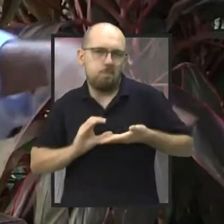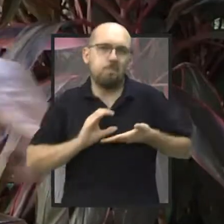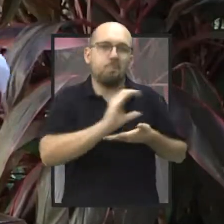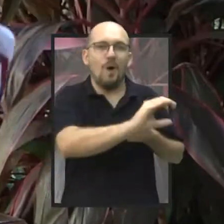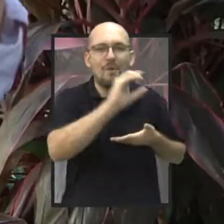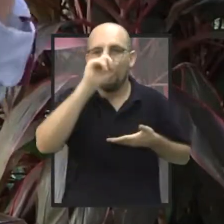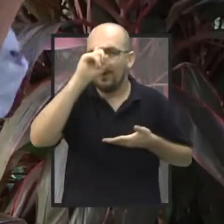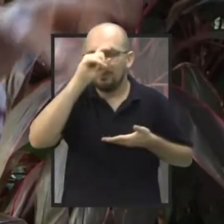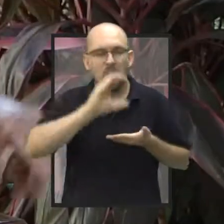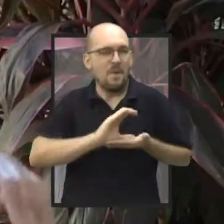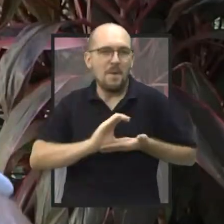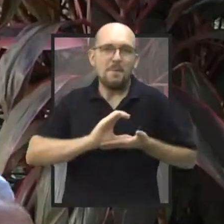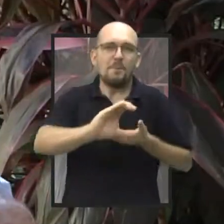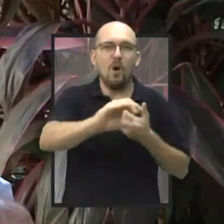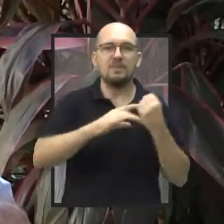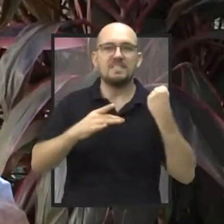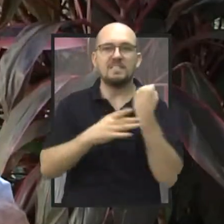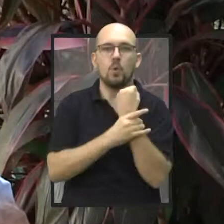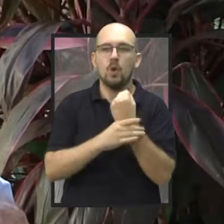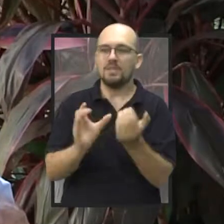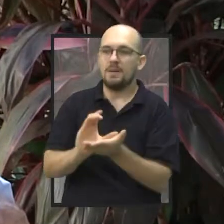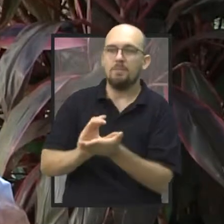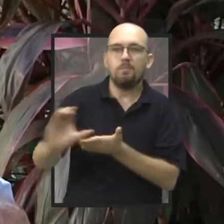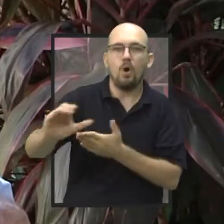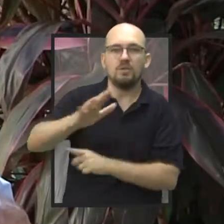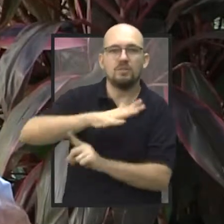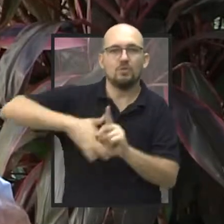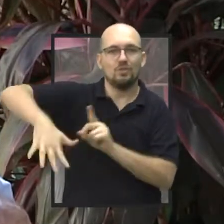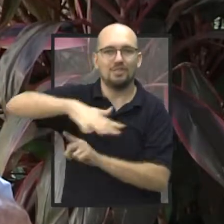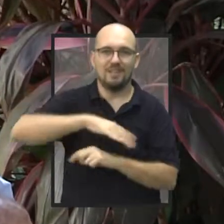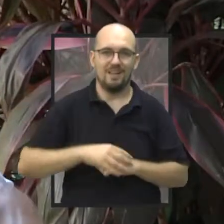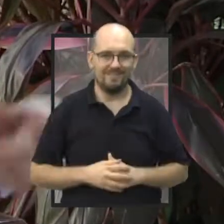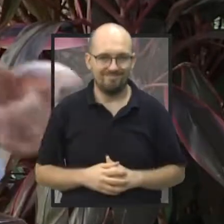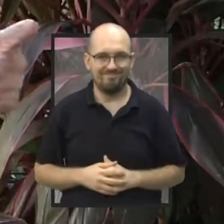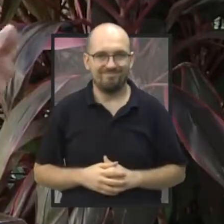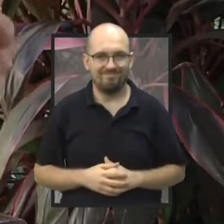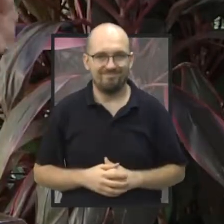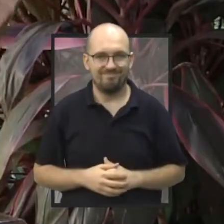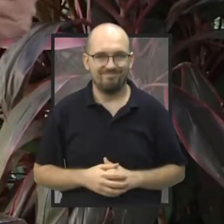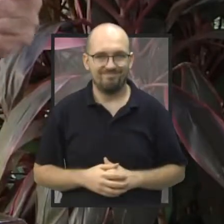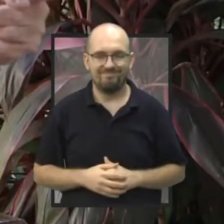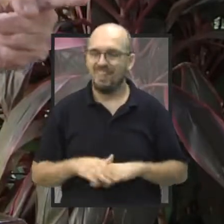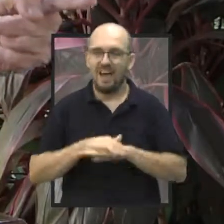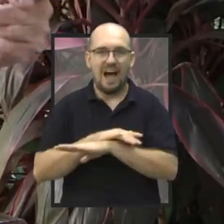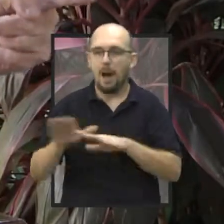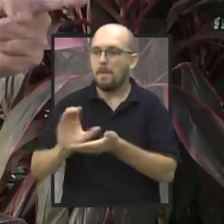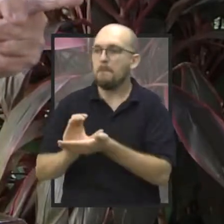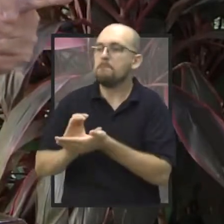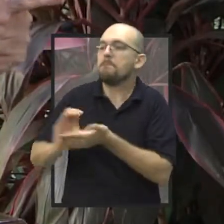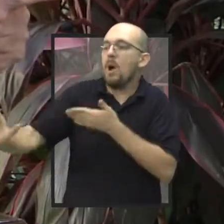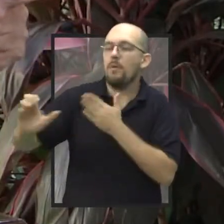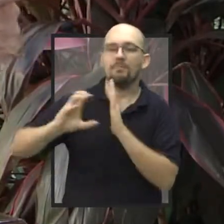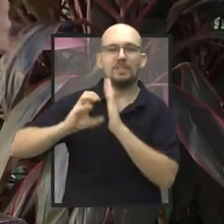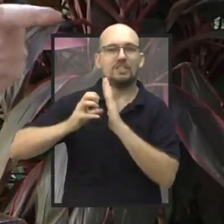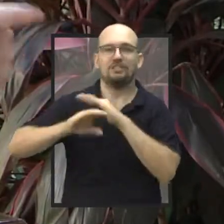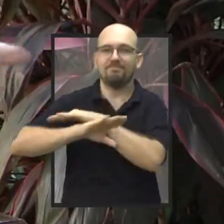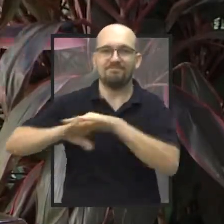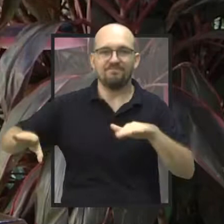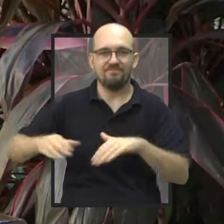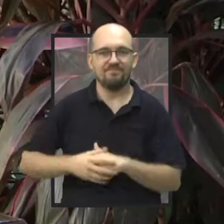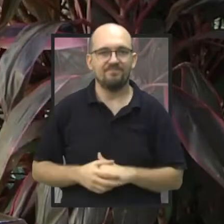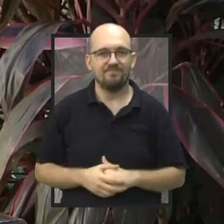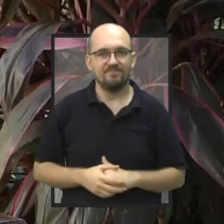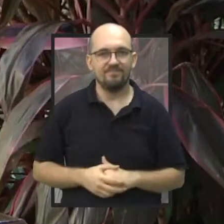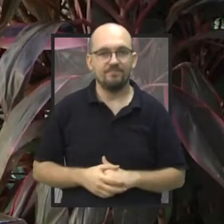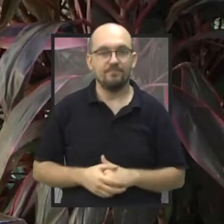nossa segurança, para o nosso sistema social. Então, a despesa é